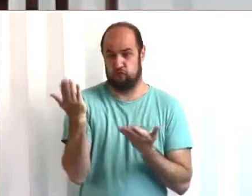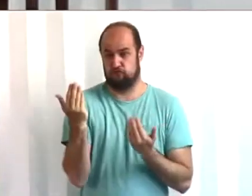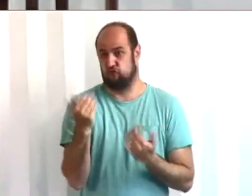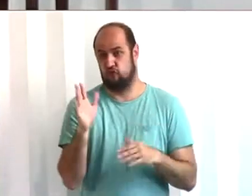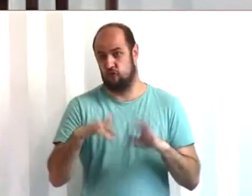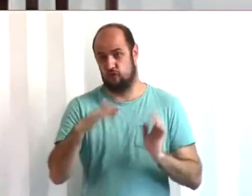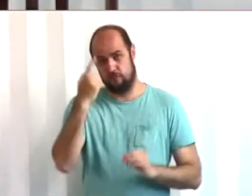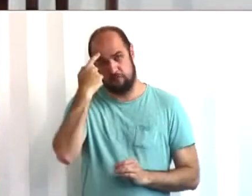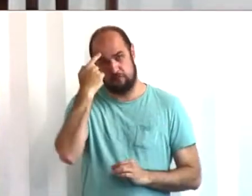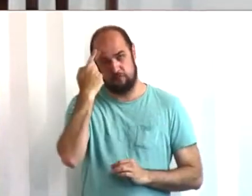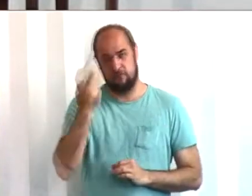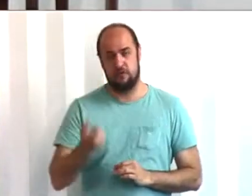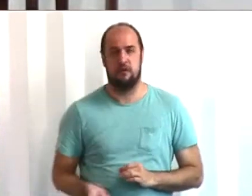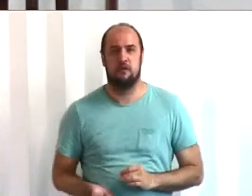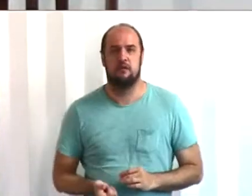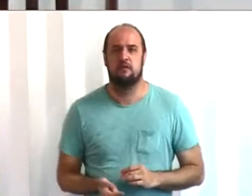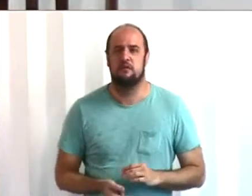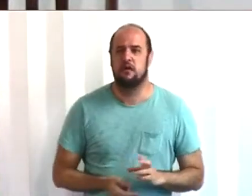jovens,